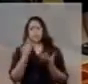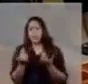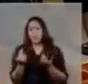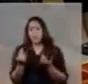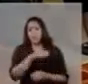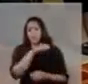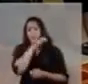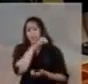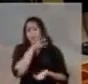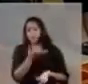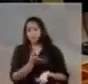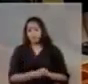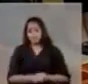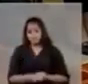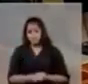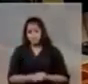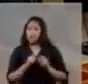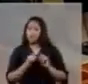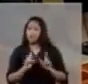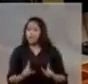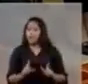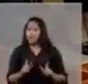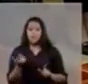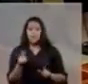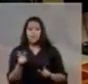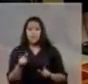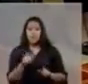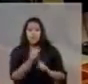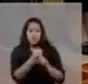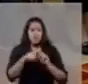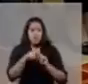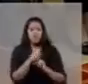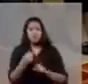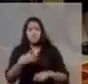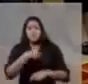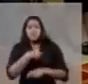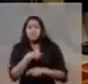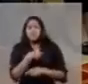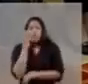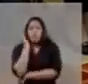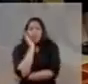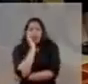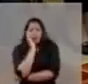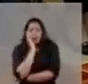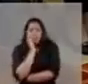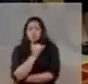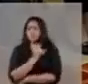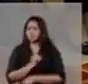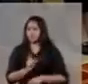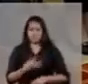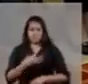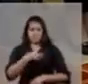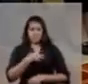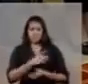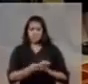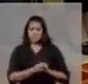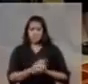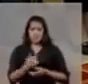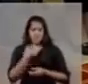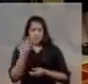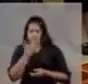animais. Mas não há comoção na sociedade brasileira. Não vejo instituição jurídica ingressar